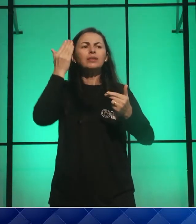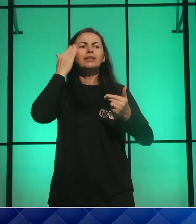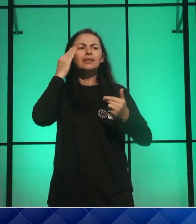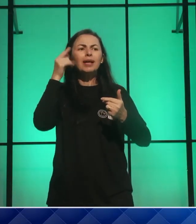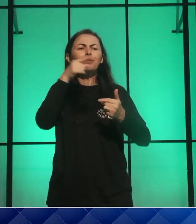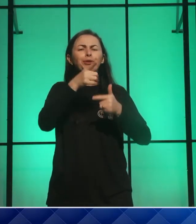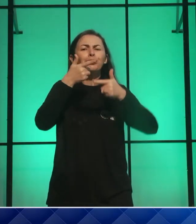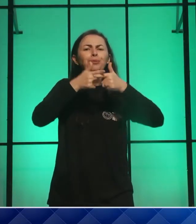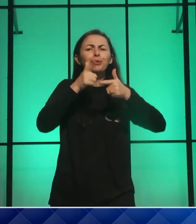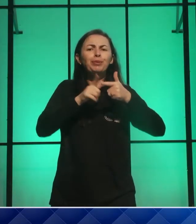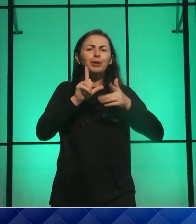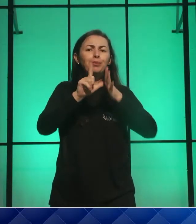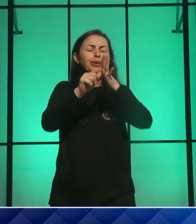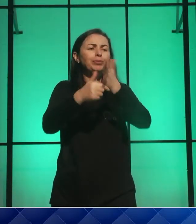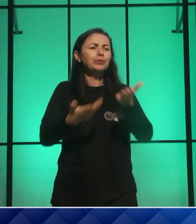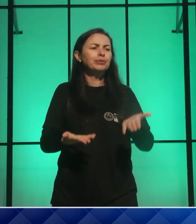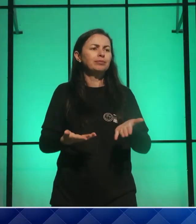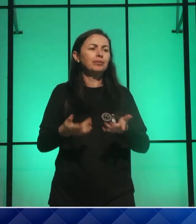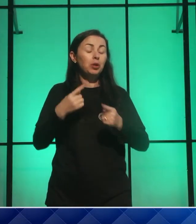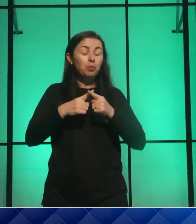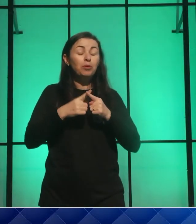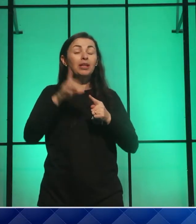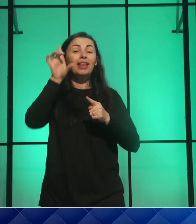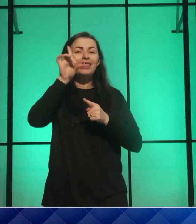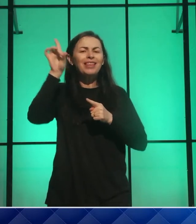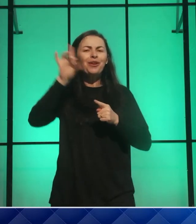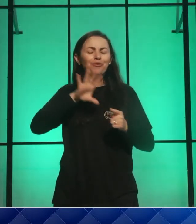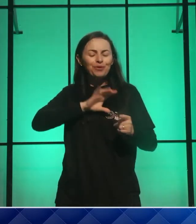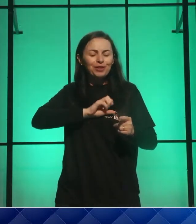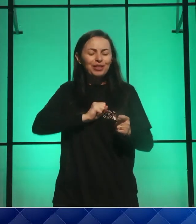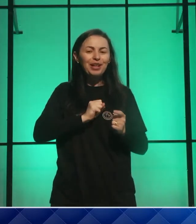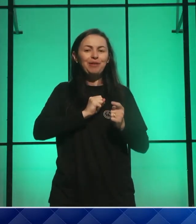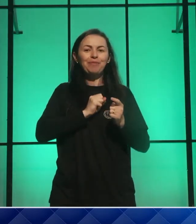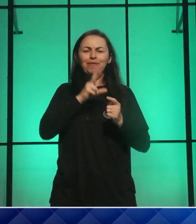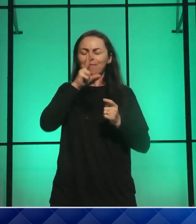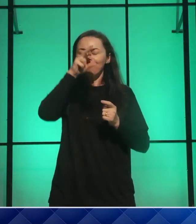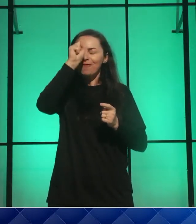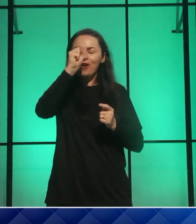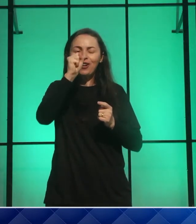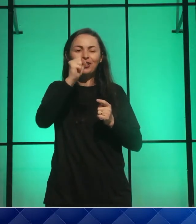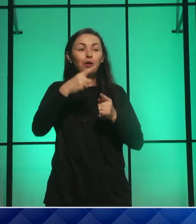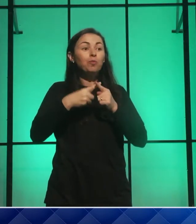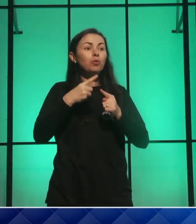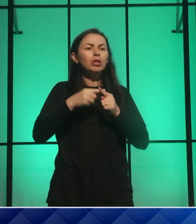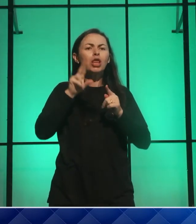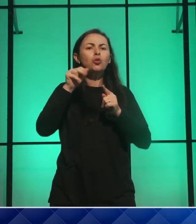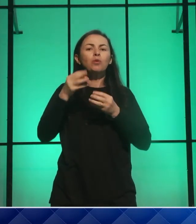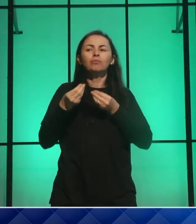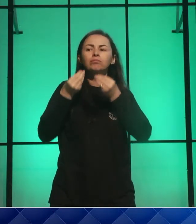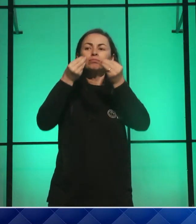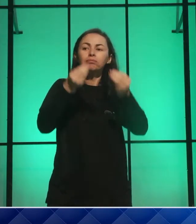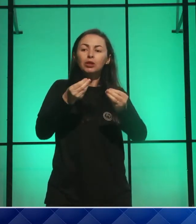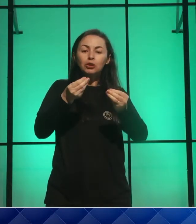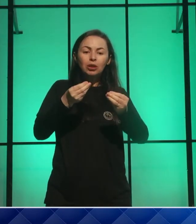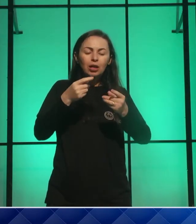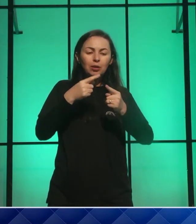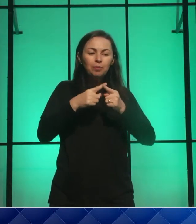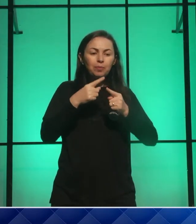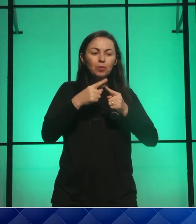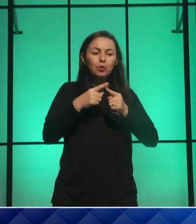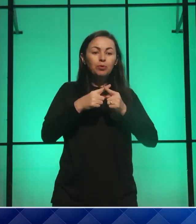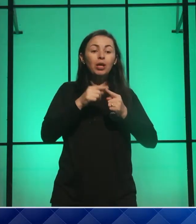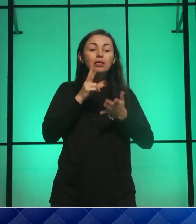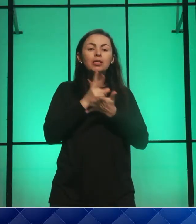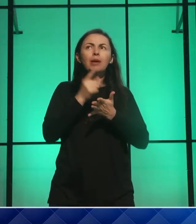trazer prejuízo. Deus te ama tanto, mas Ele nunca vai dar algo a você que esteja fora da sua